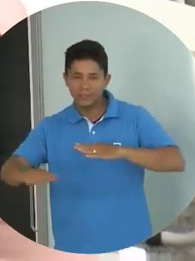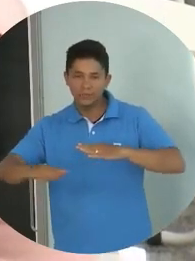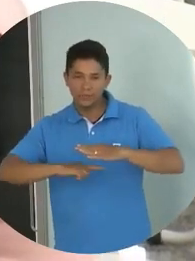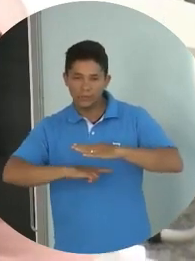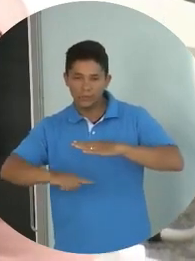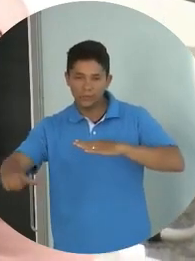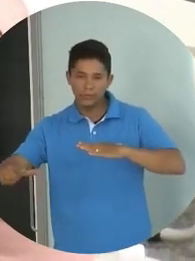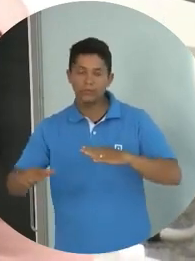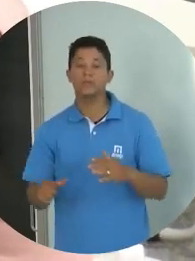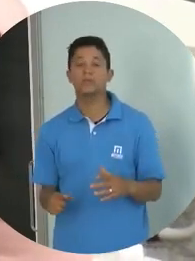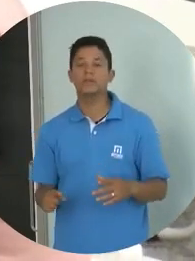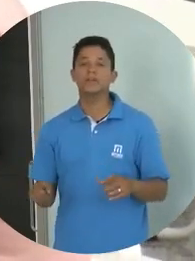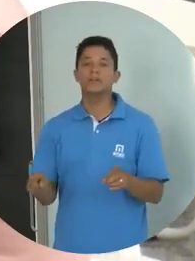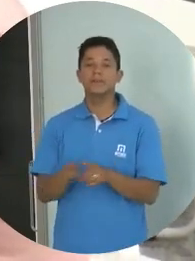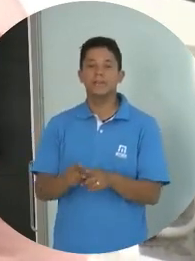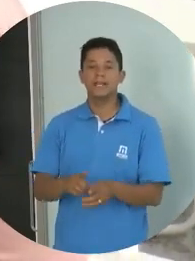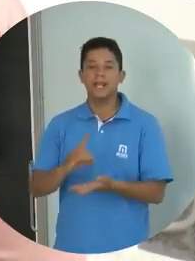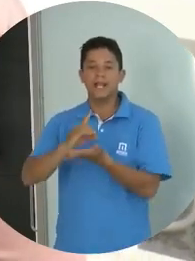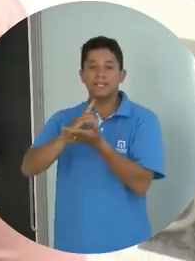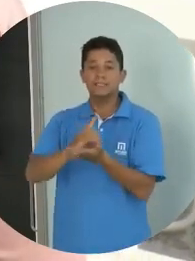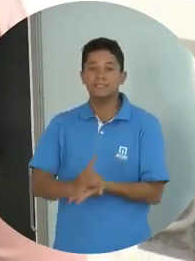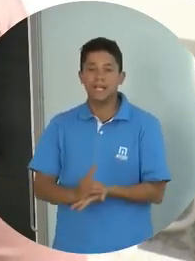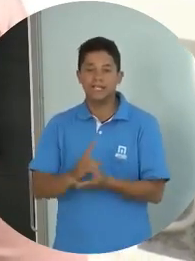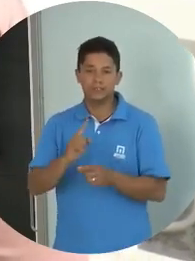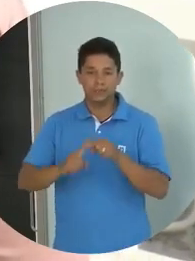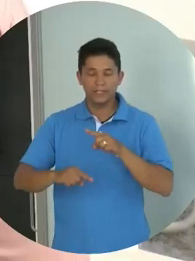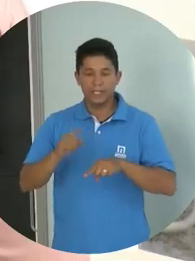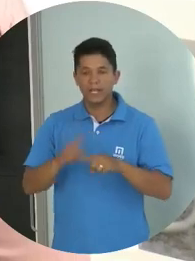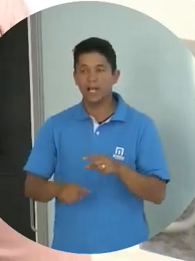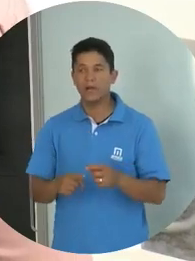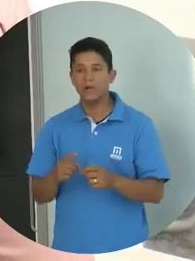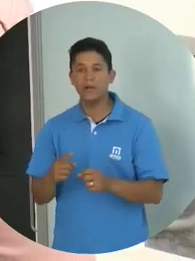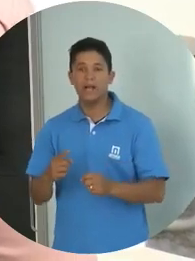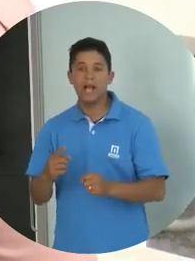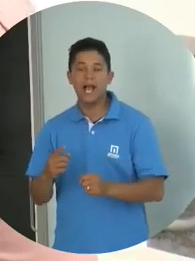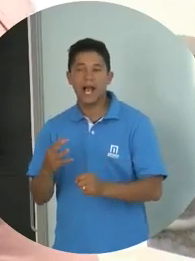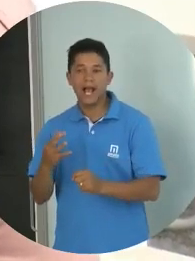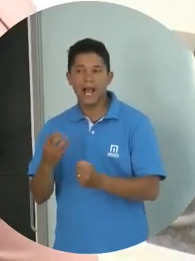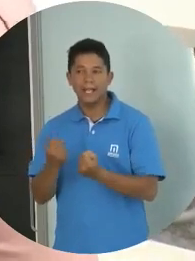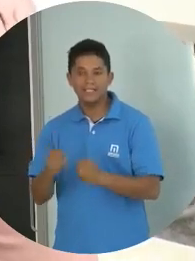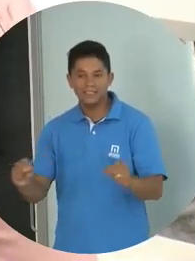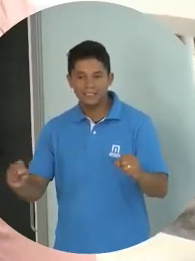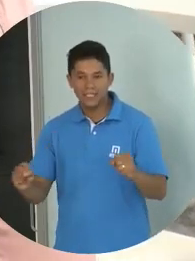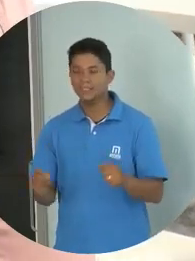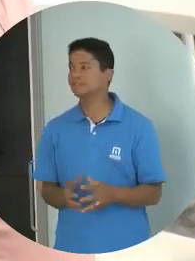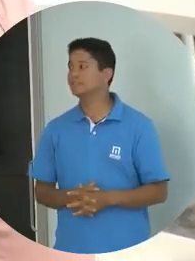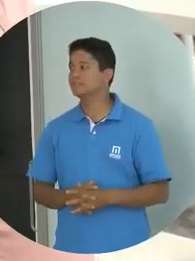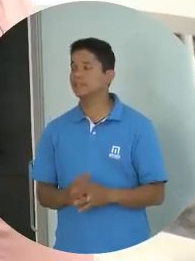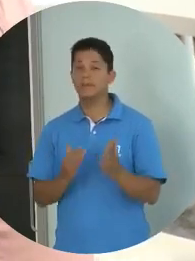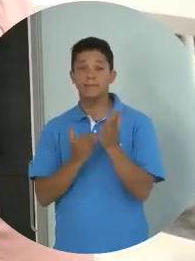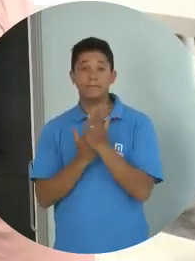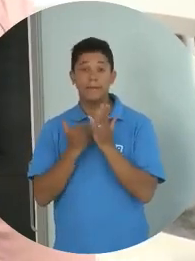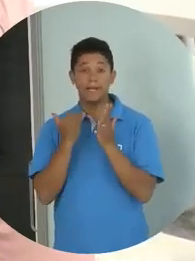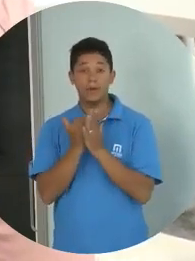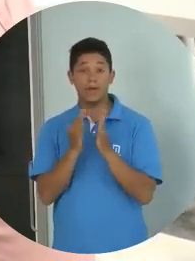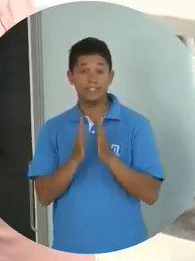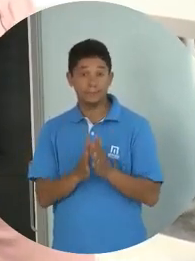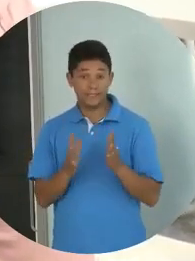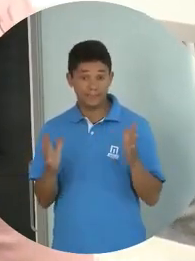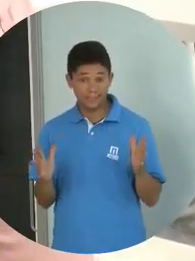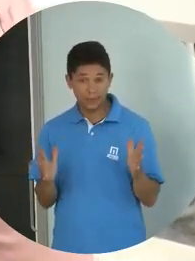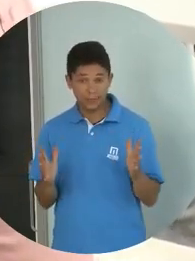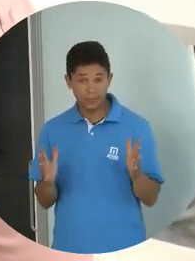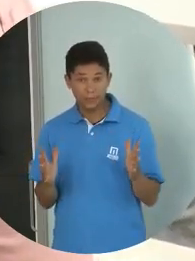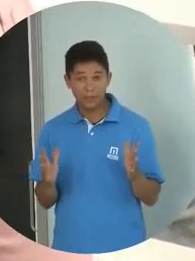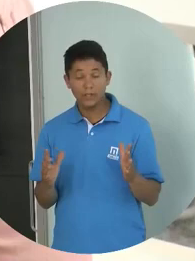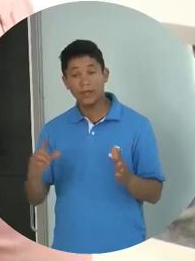a densidade necessária do material, a resistência. Como o Leandro falou, quanto maior a expansão do material, menor a